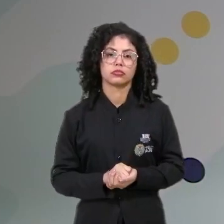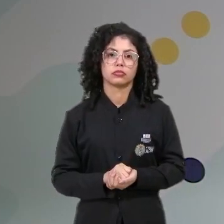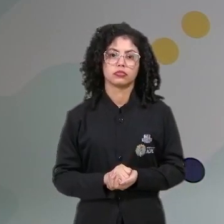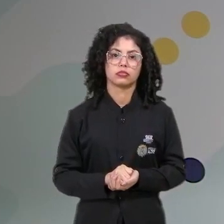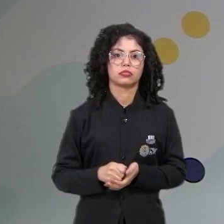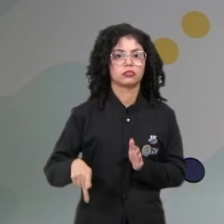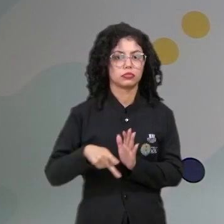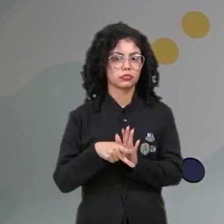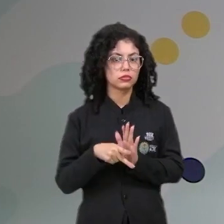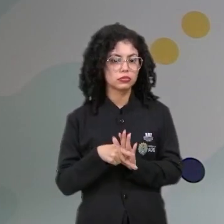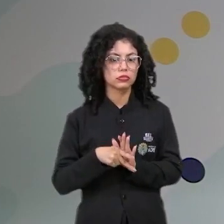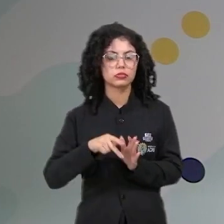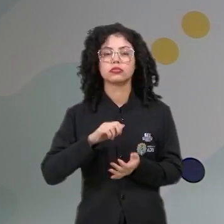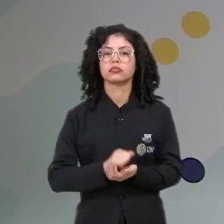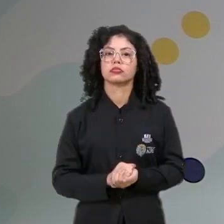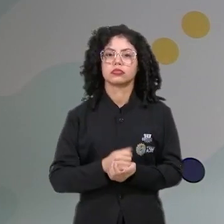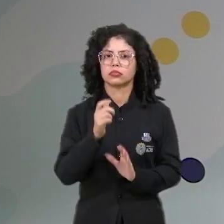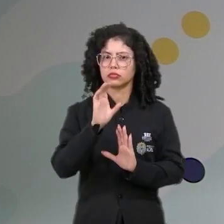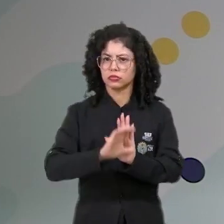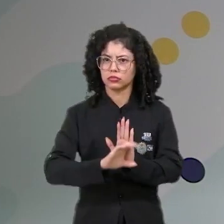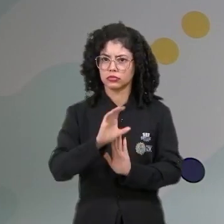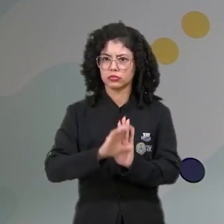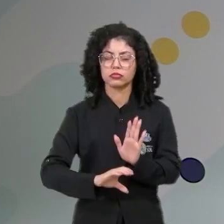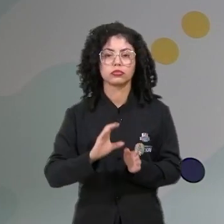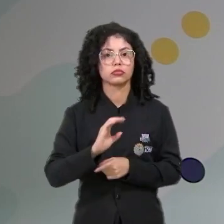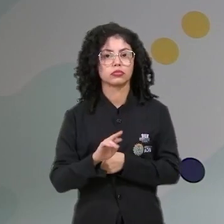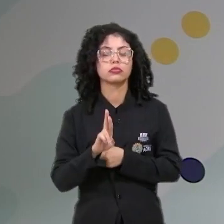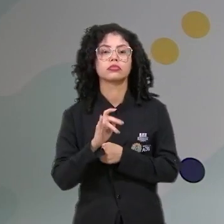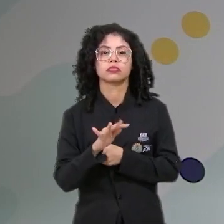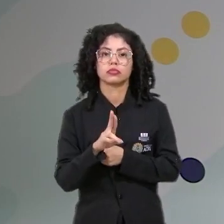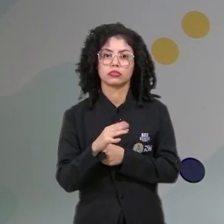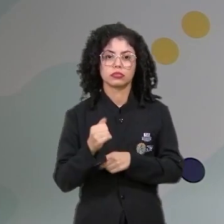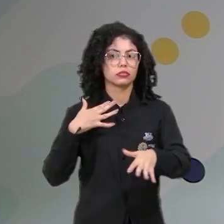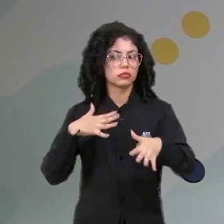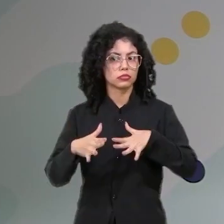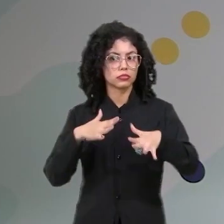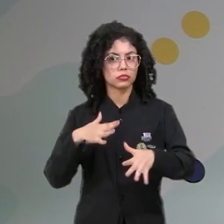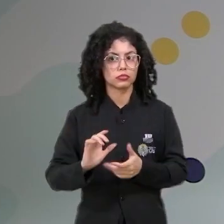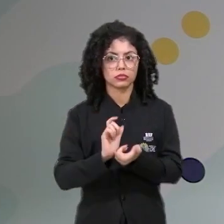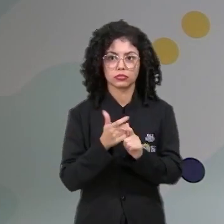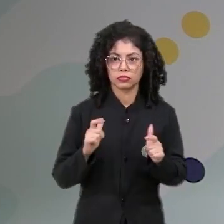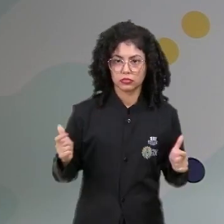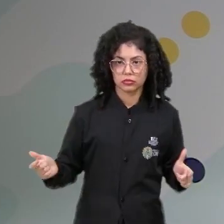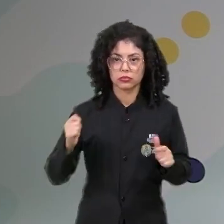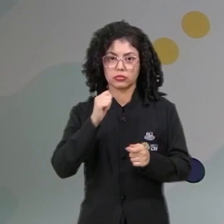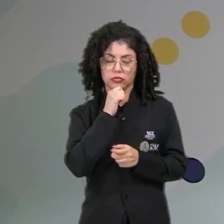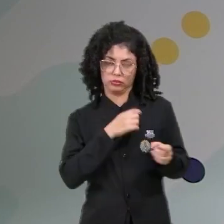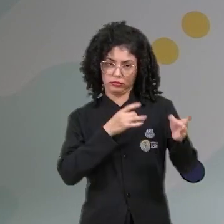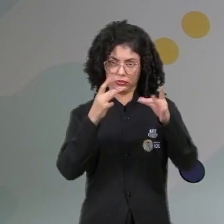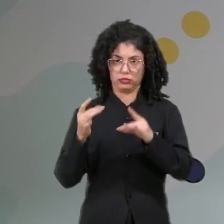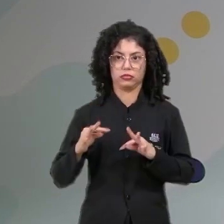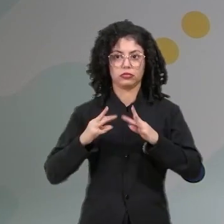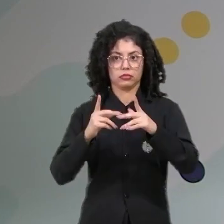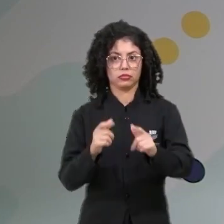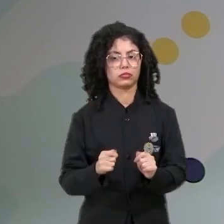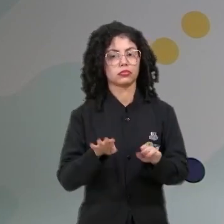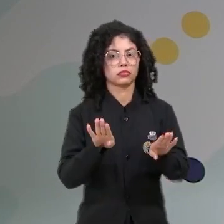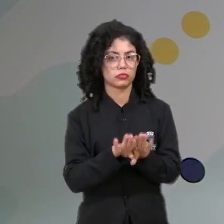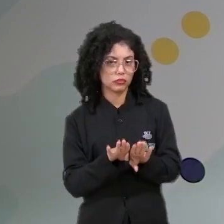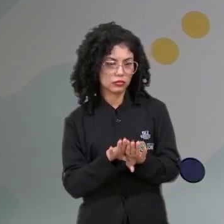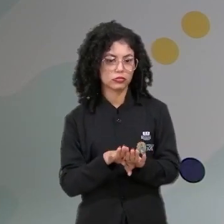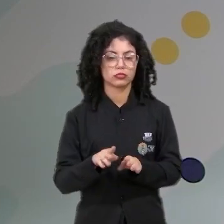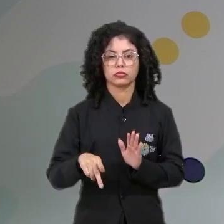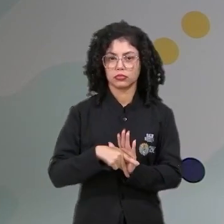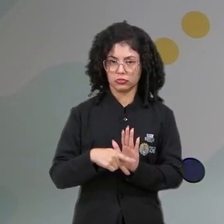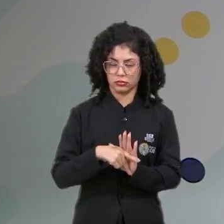malha urbana ali, aquele conceito de urbanização, de movimento, de crescimento, de comércio, de toda essa dinâmica